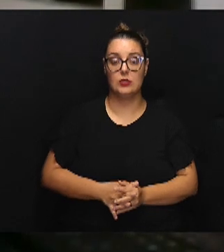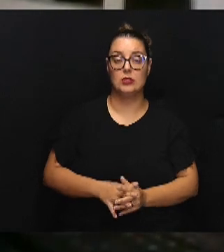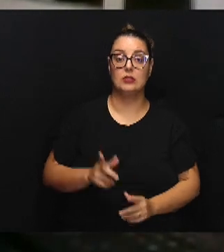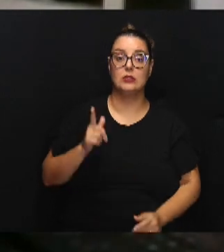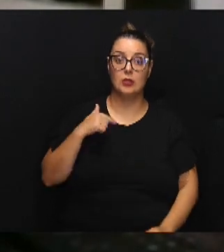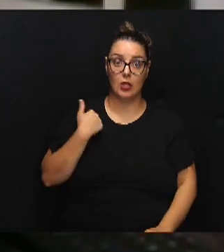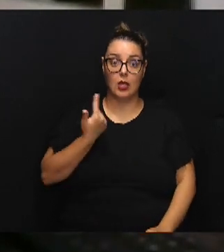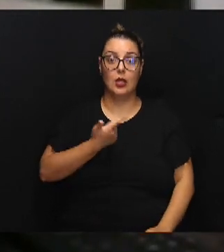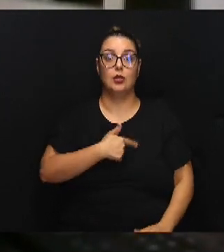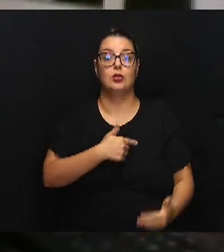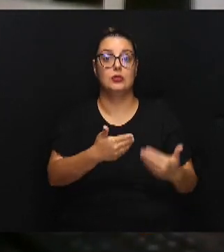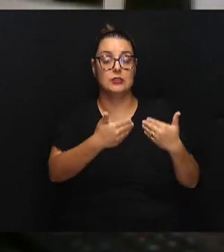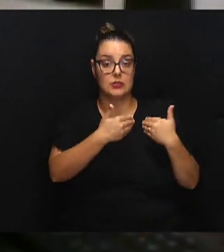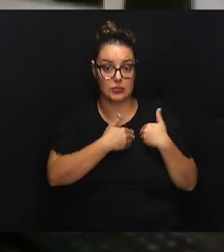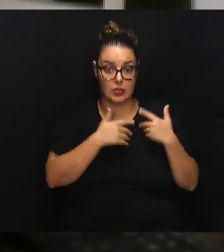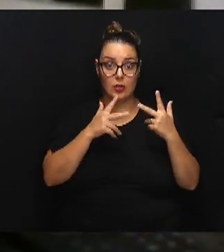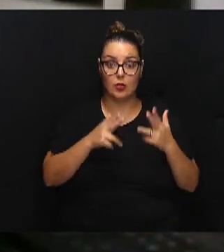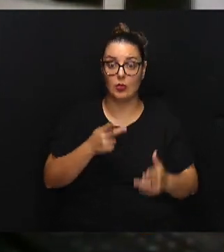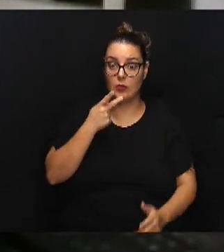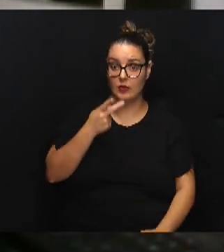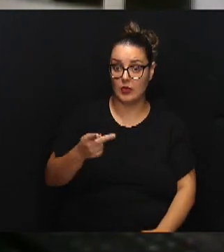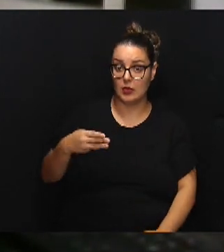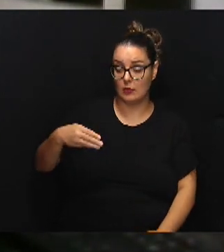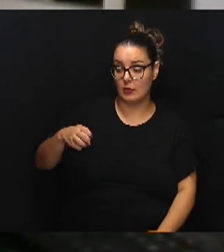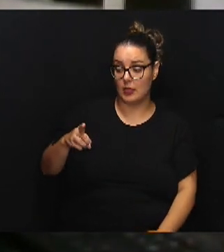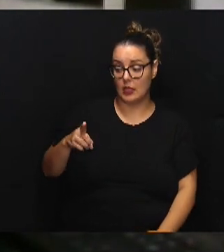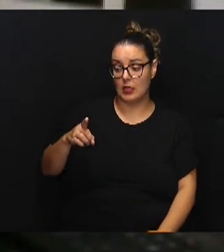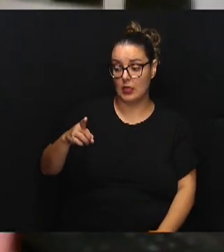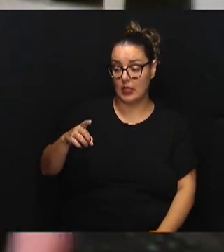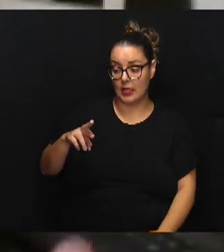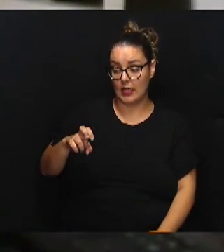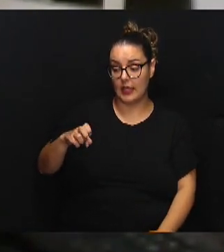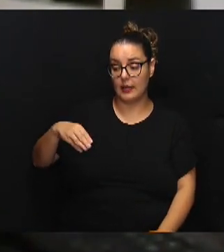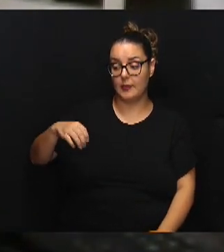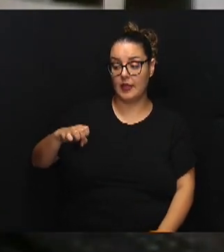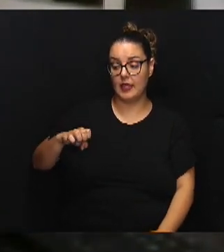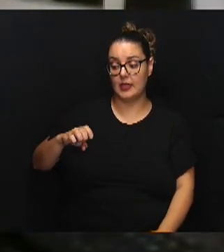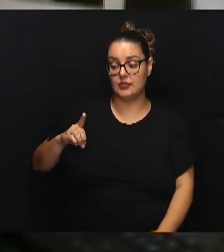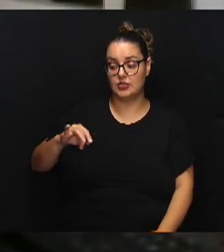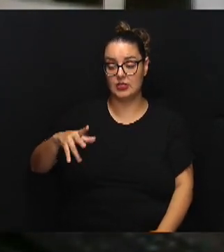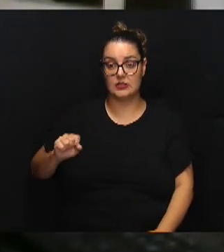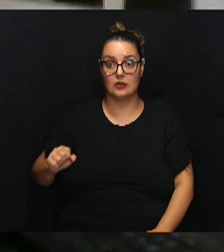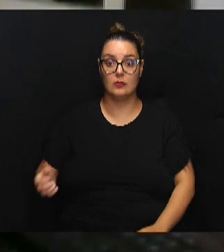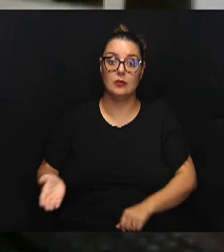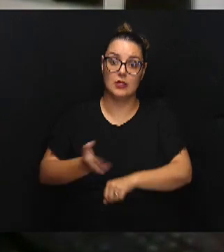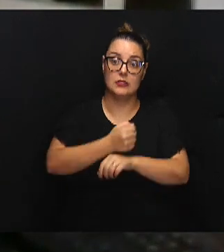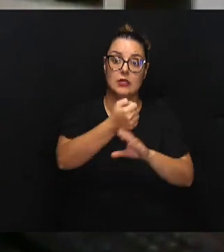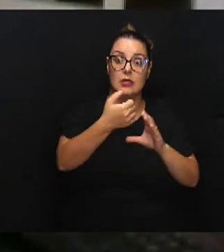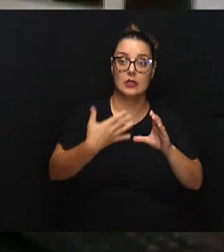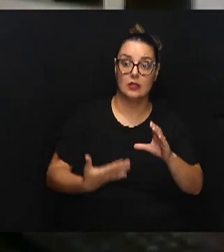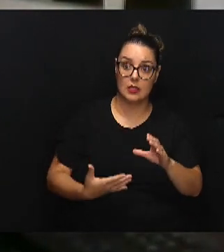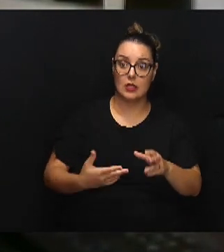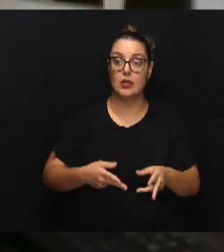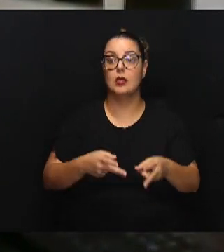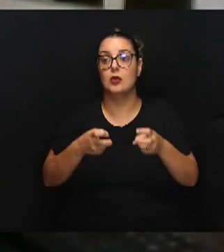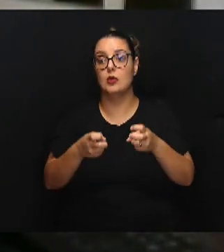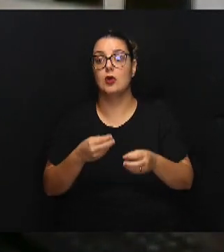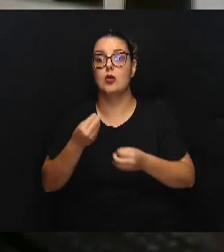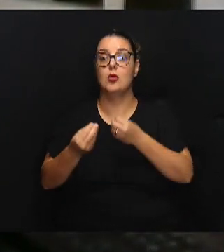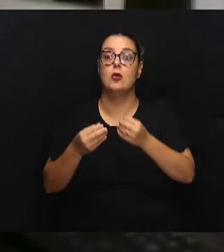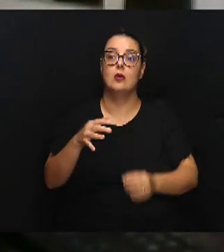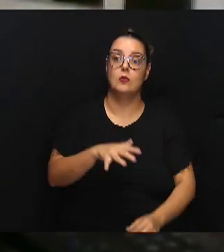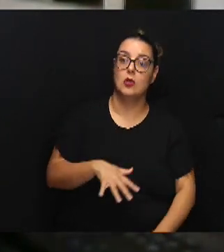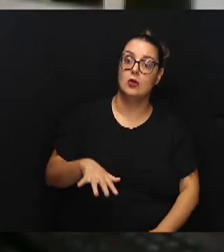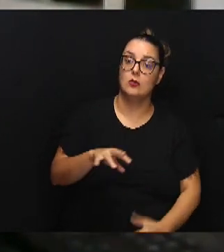nossa responsabilidade, quando se fala em remediação ambiental, antes disso, é caracterizar, né, reconhecer como aquela área